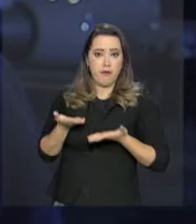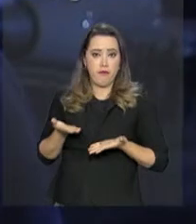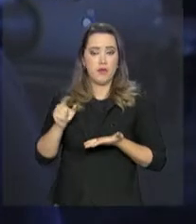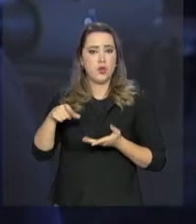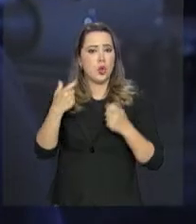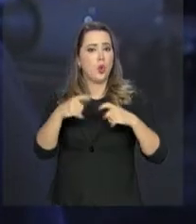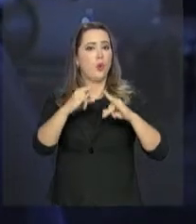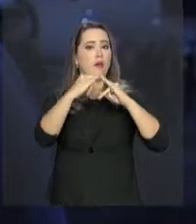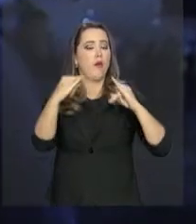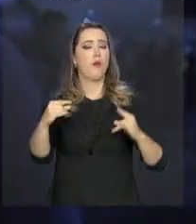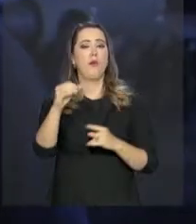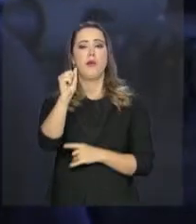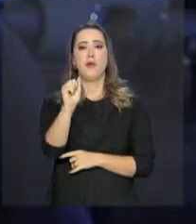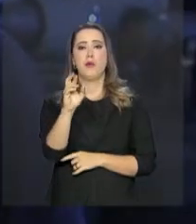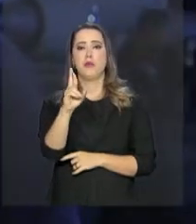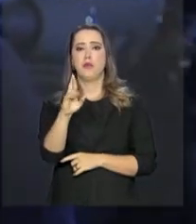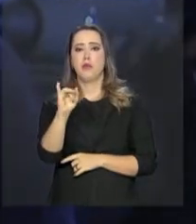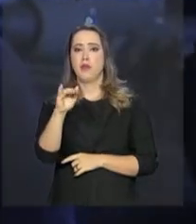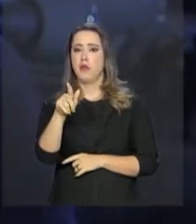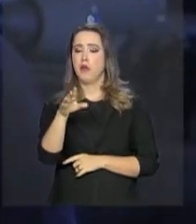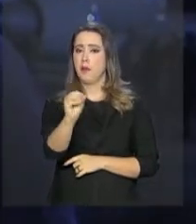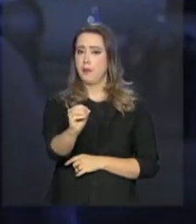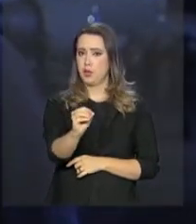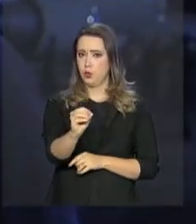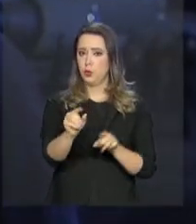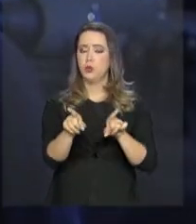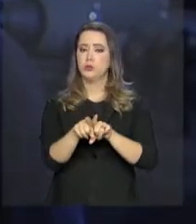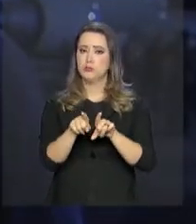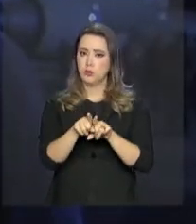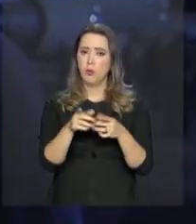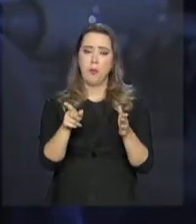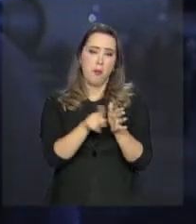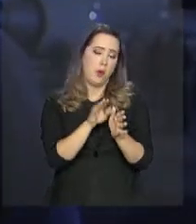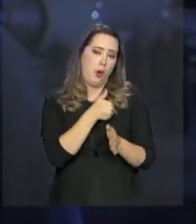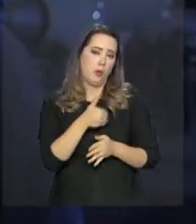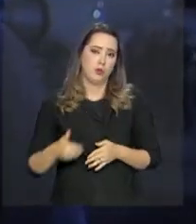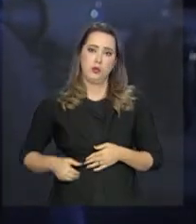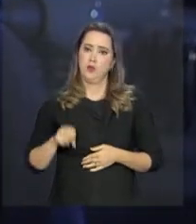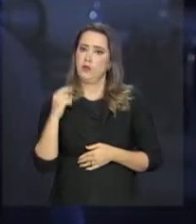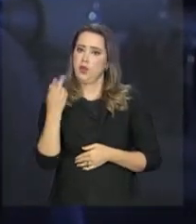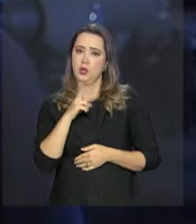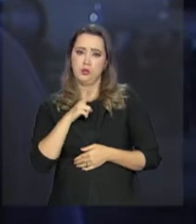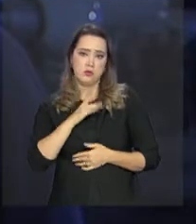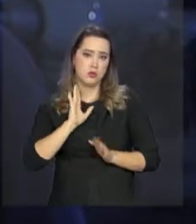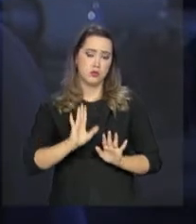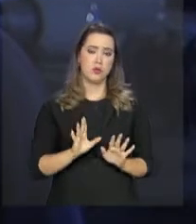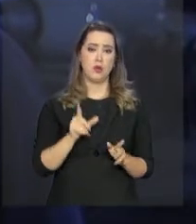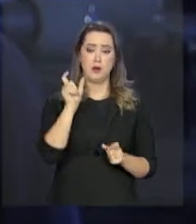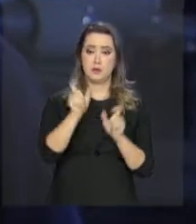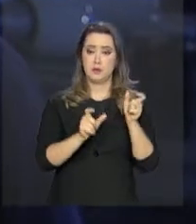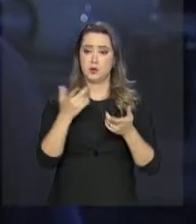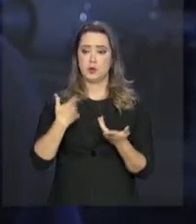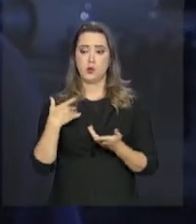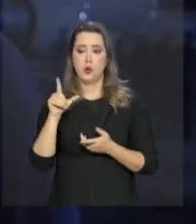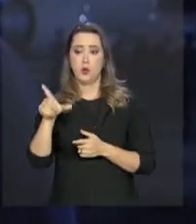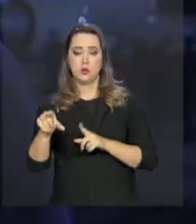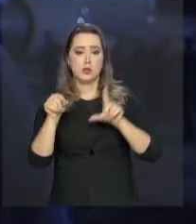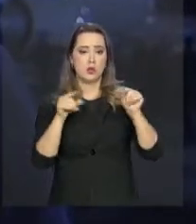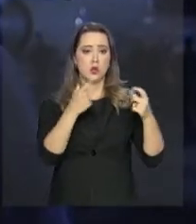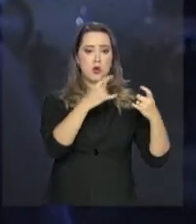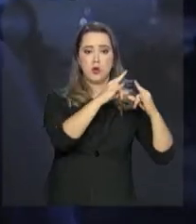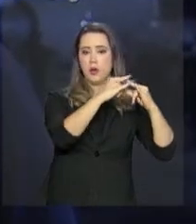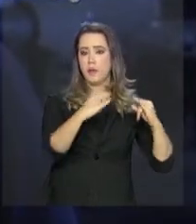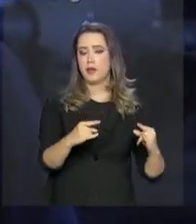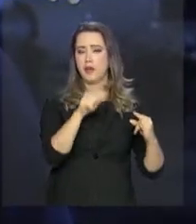da sociedade civil quanto abrigos públicos. E é a capacidade de acolhimento desses abrigos que vai determinar o perfil, ou seja,